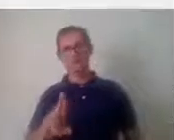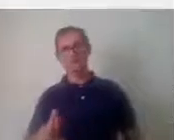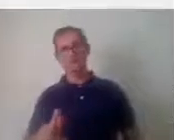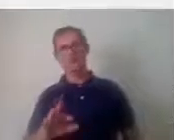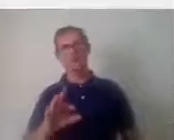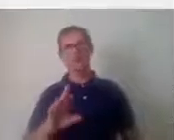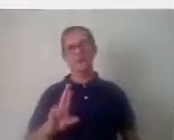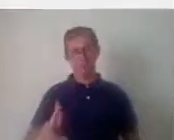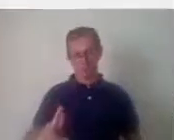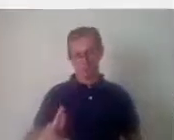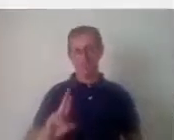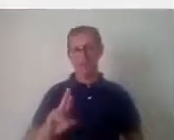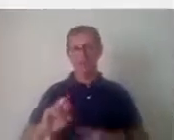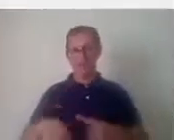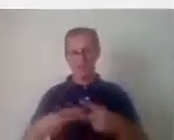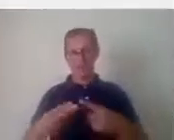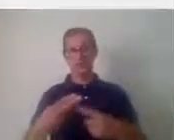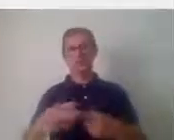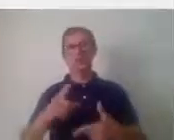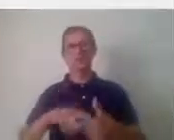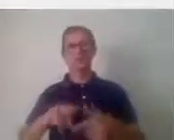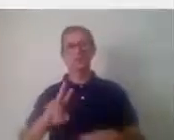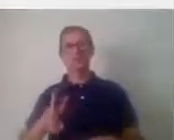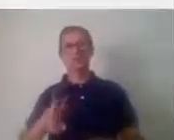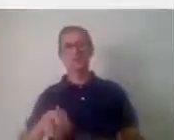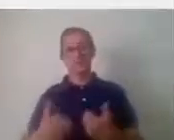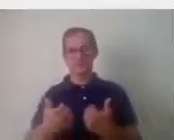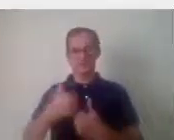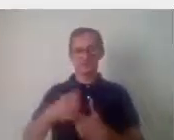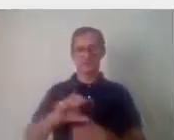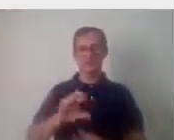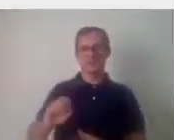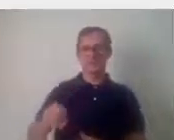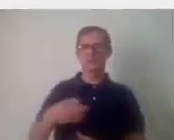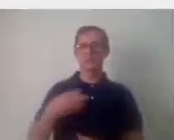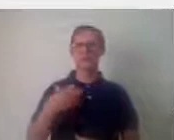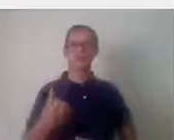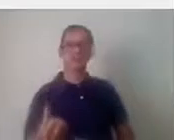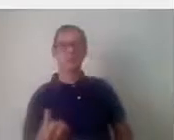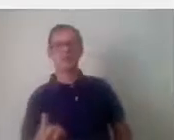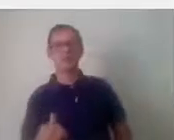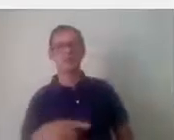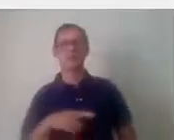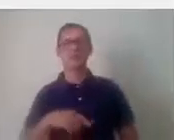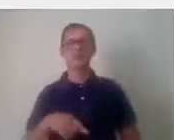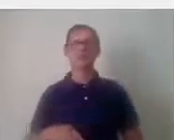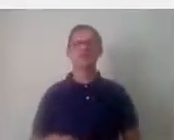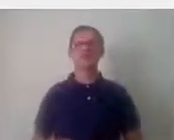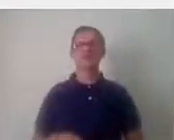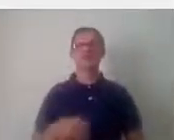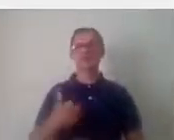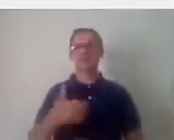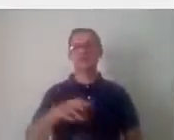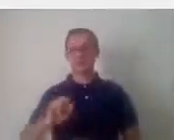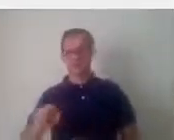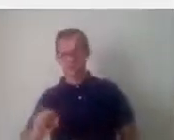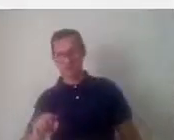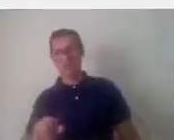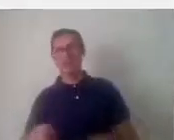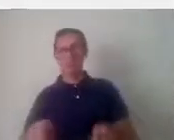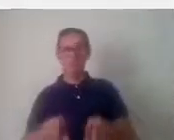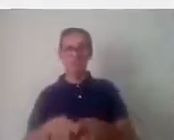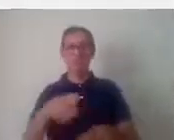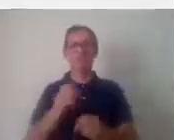a r, r ao quadrado sobre 2. Substituindo o 0 e o 6. Nós vamos ter 18. Por fim, a